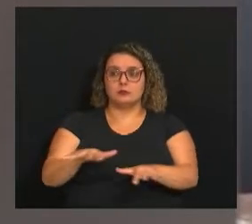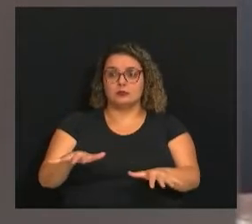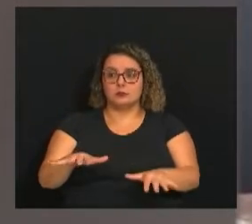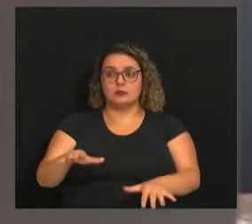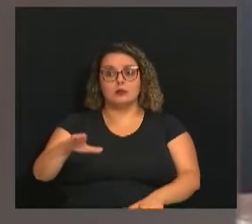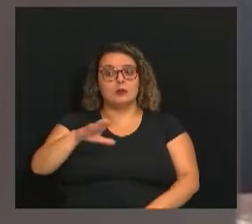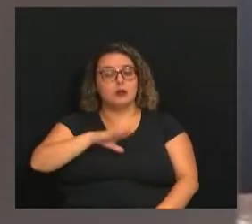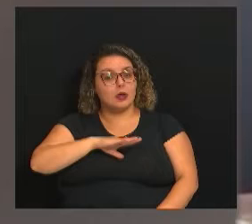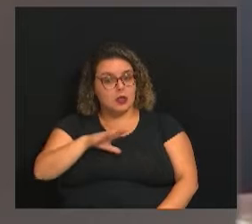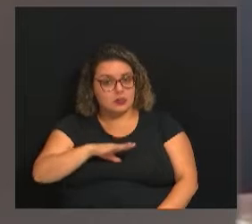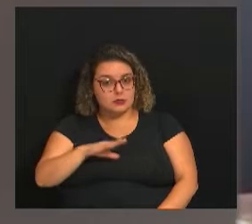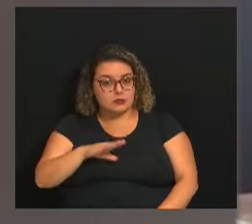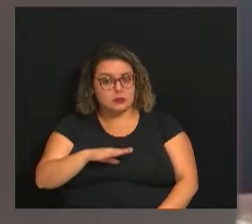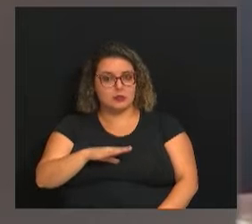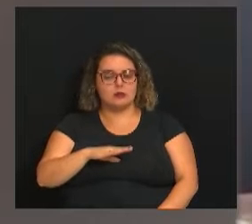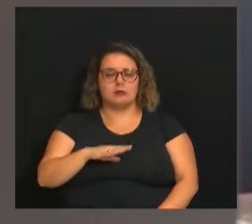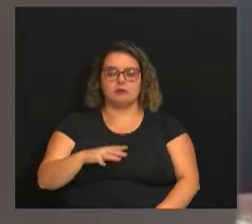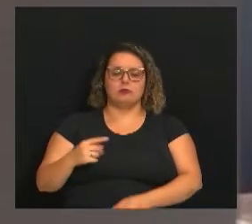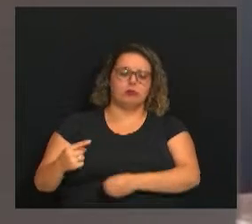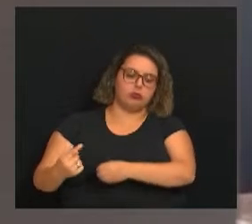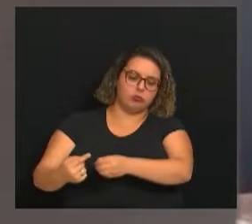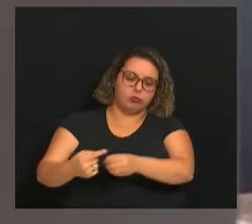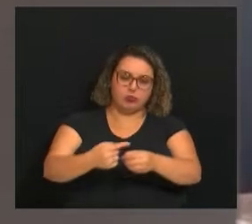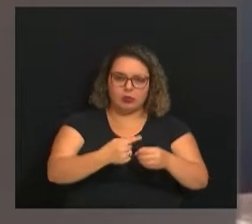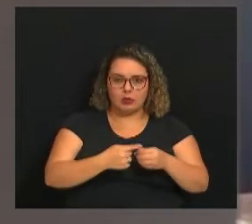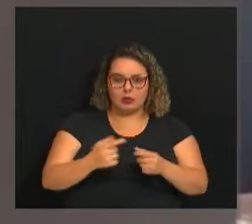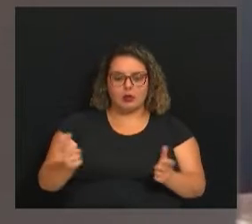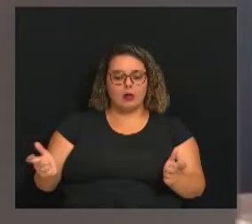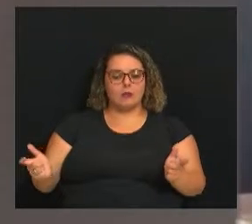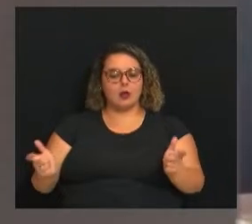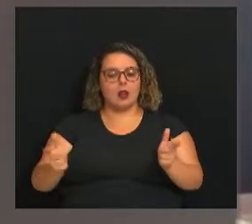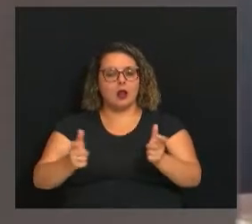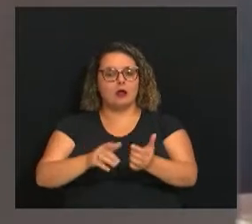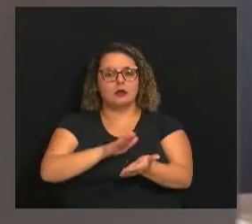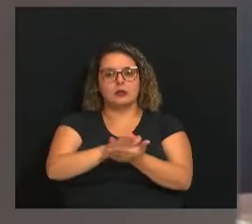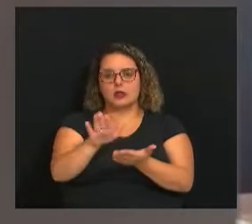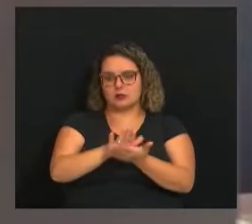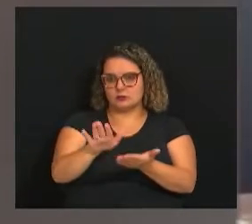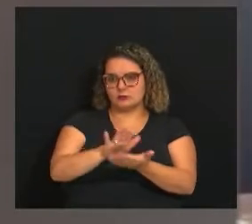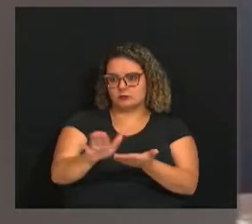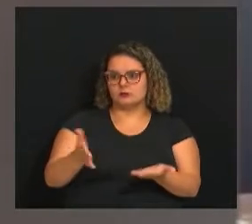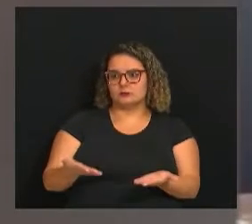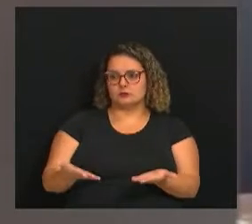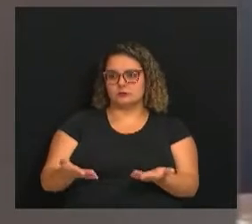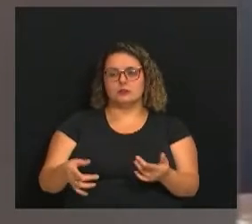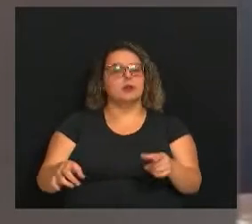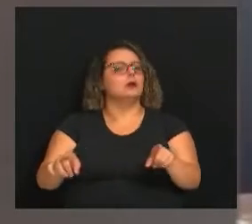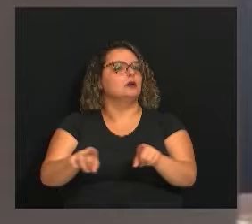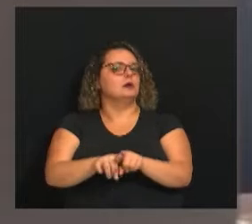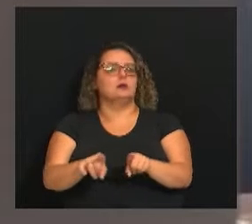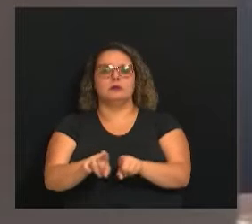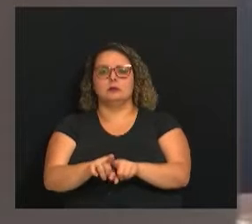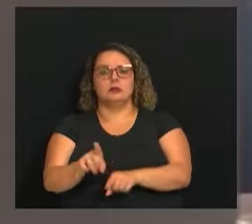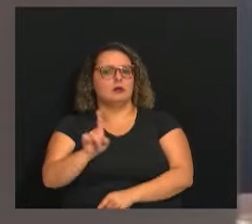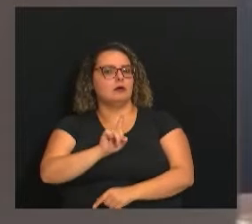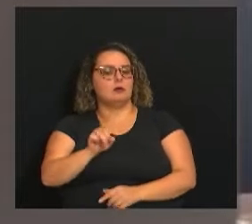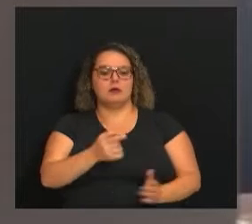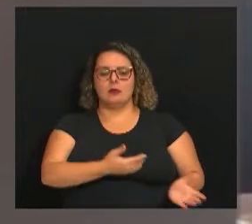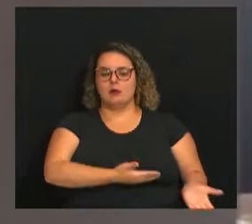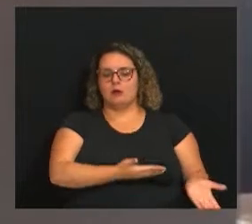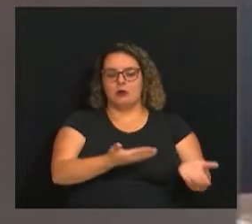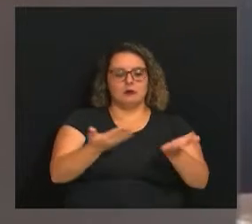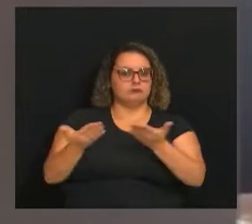municípios, eles reduziram muitos gastos, né? Ao mesmo tempo, não apresentaram nenhum projeto